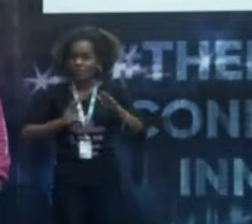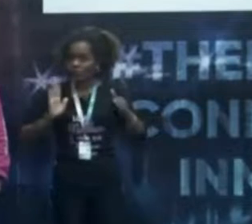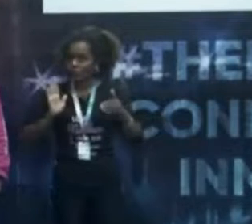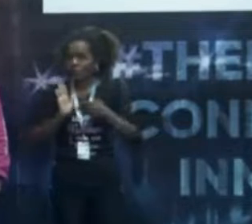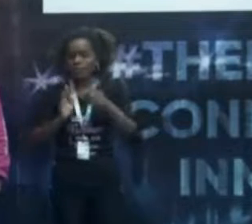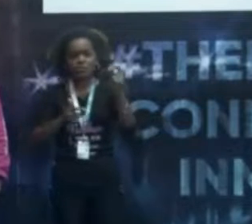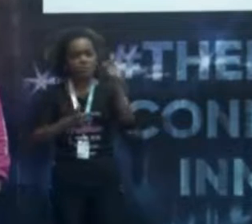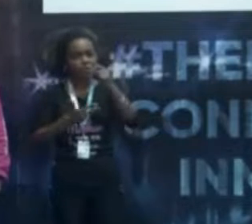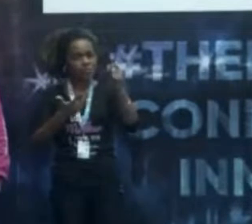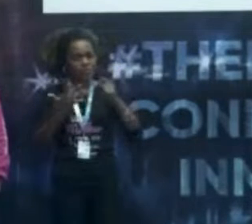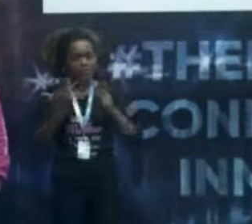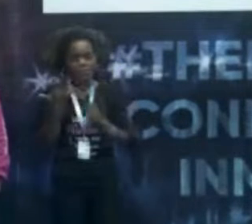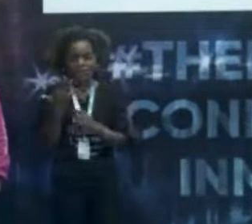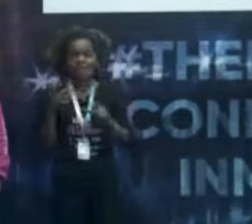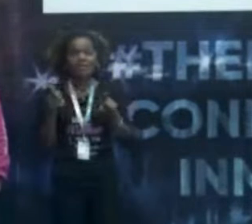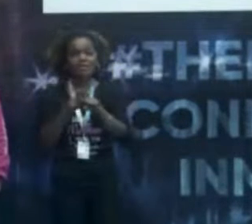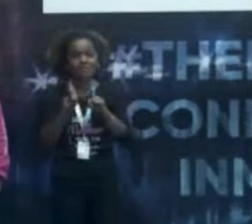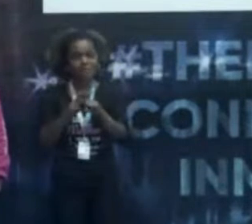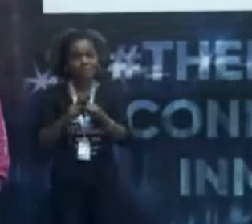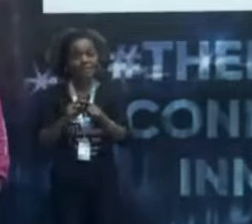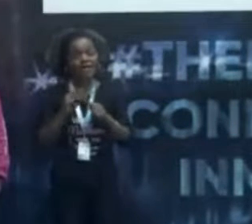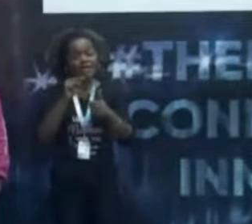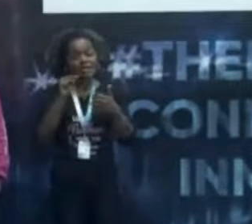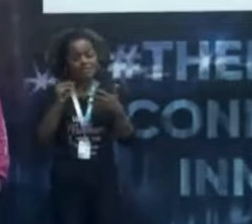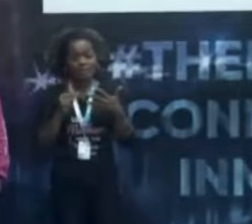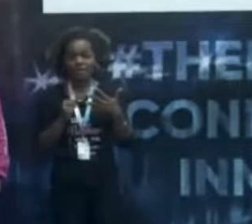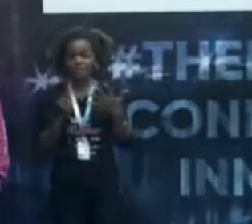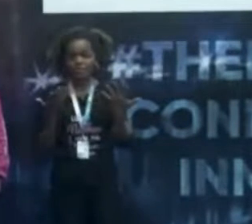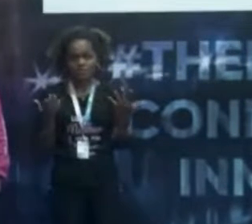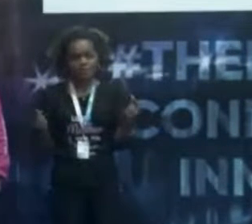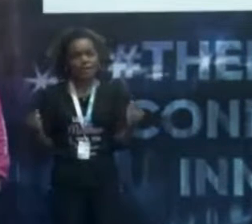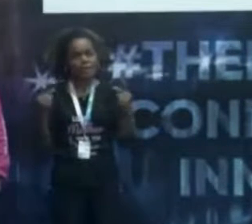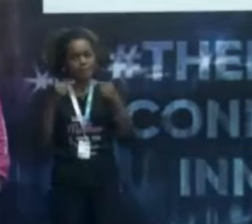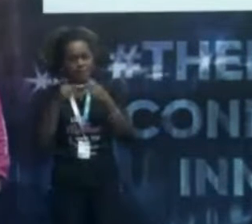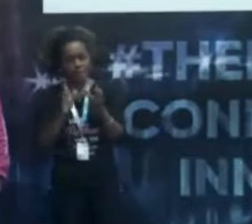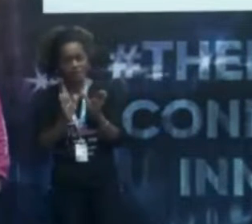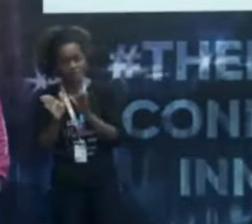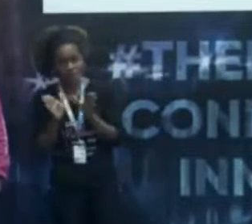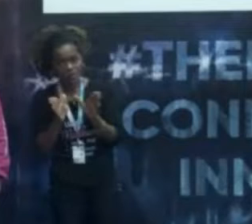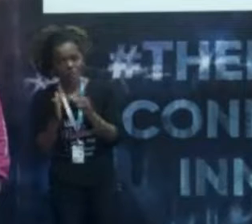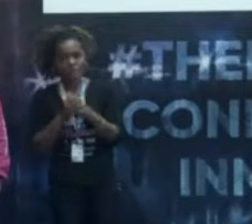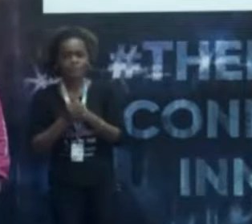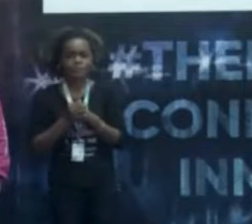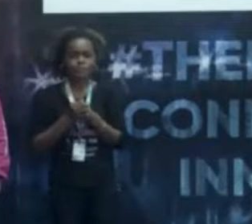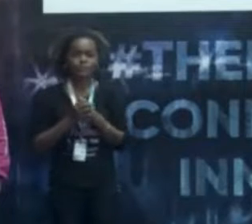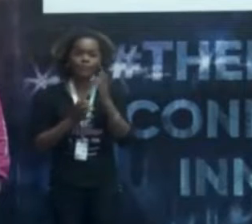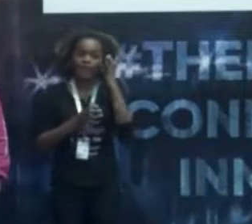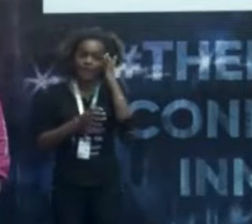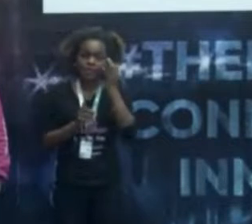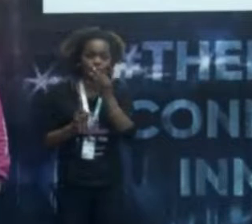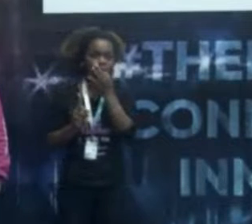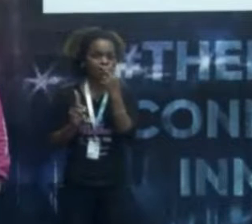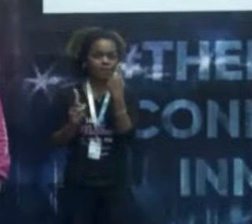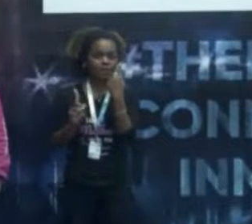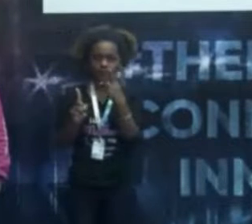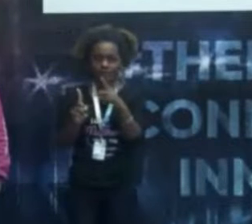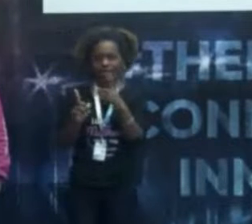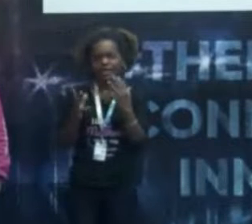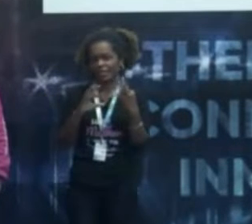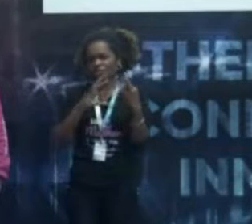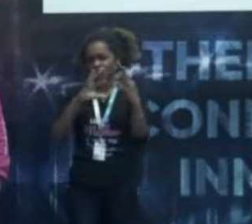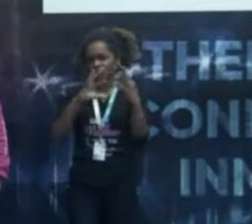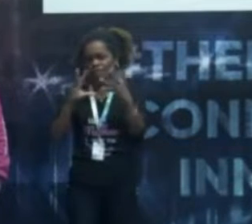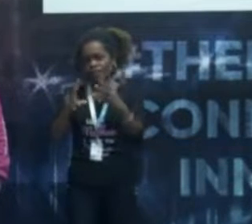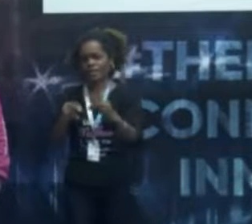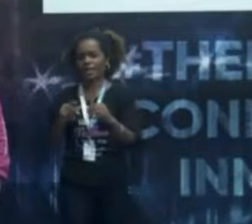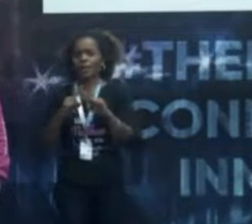enfim, aspectos que são diz respeito à acessibilidade, etc, né? Acho que é uma visão meio genérica, mas compõe